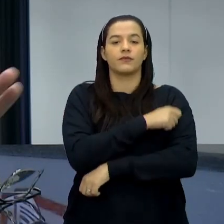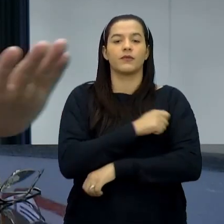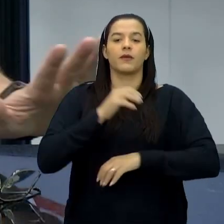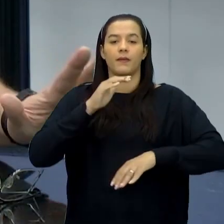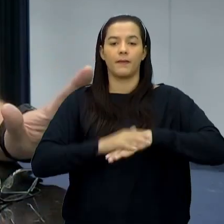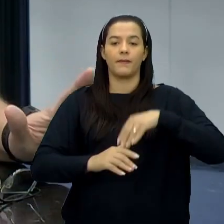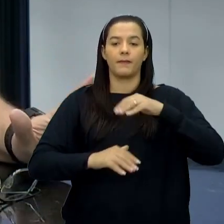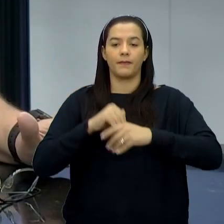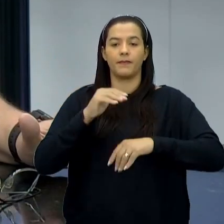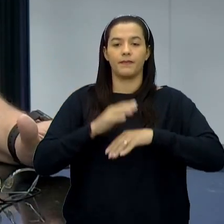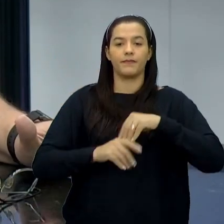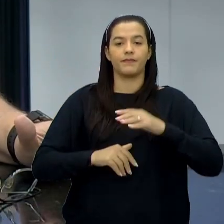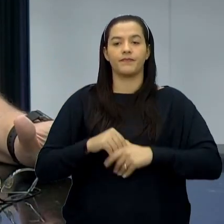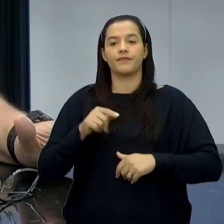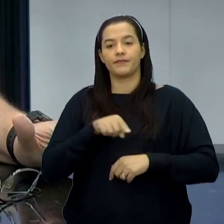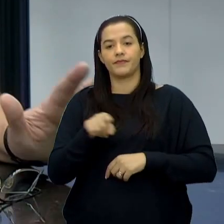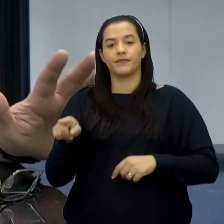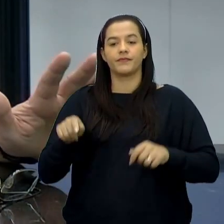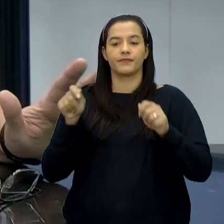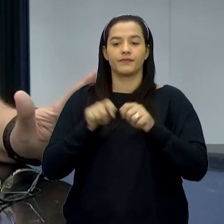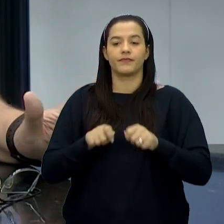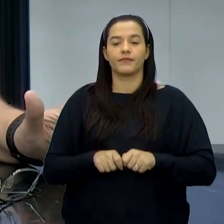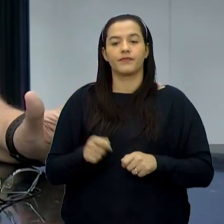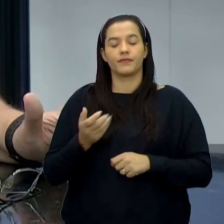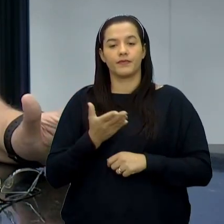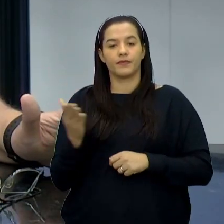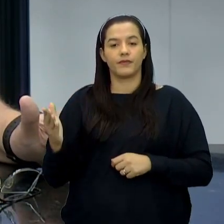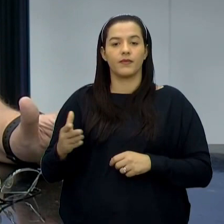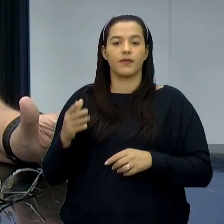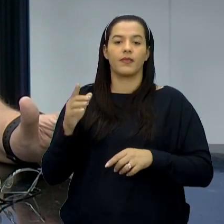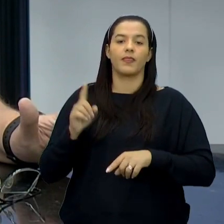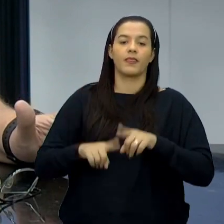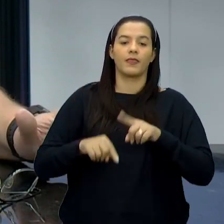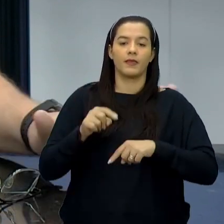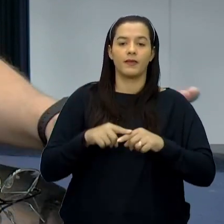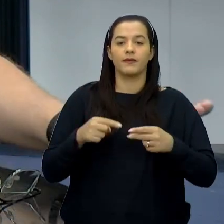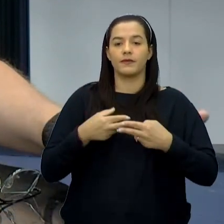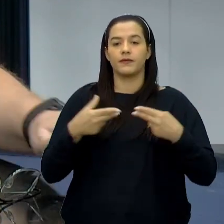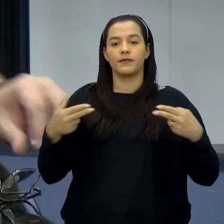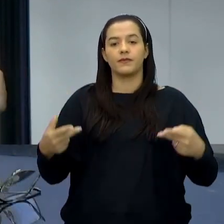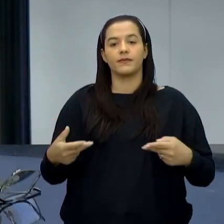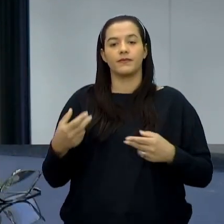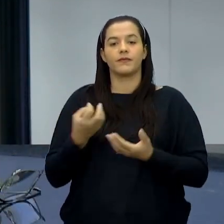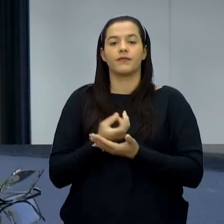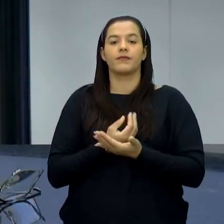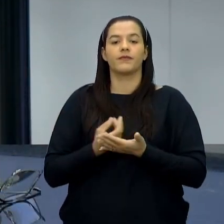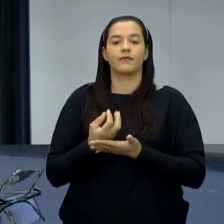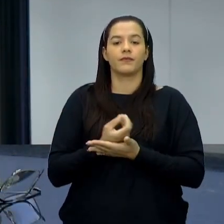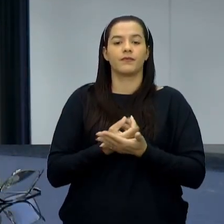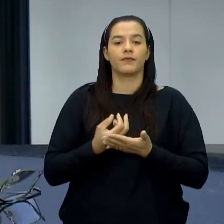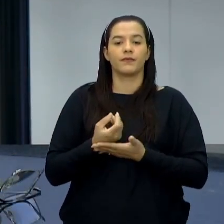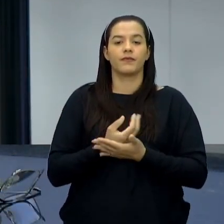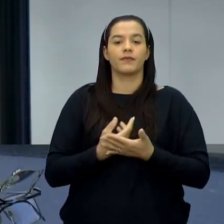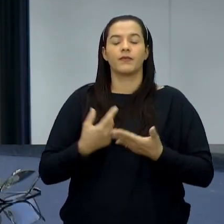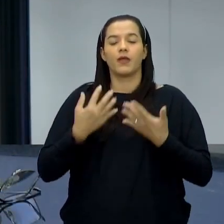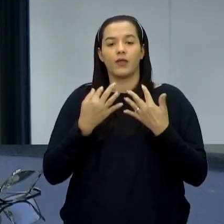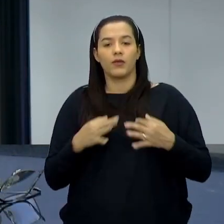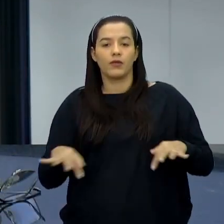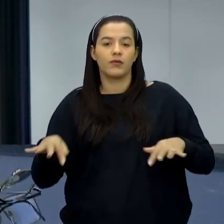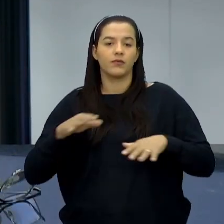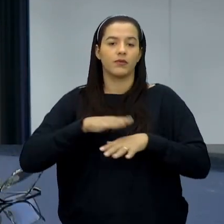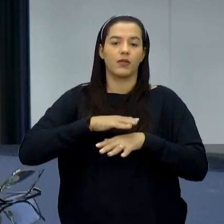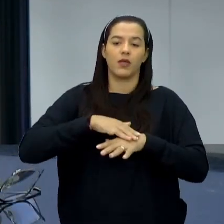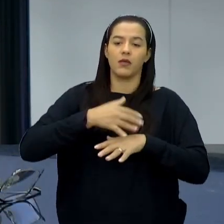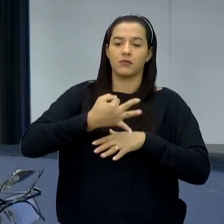massa, porque esses produtos aqui, eles não vão... não tem nenhum ácido que vai machucar, né? Queimar a mão